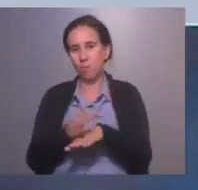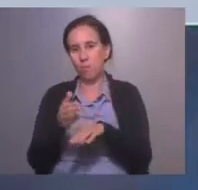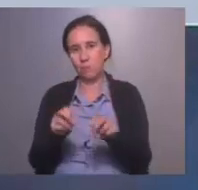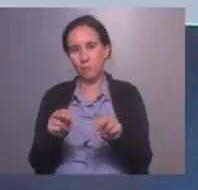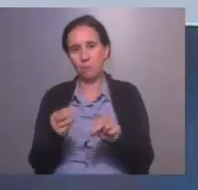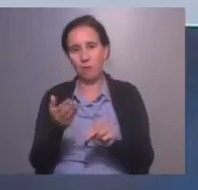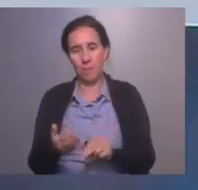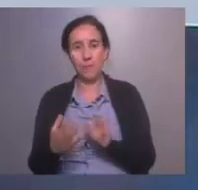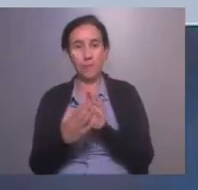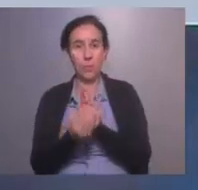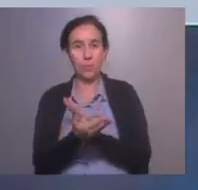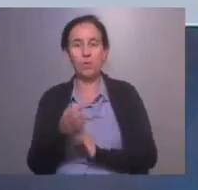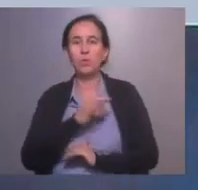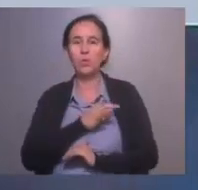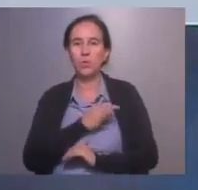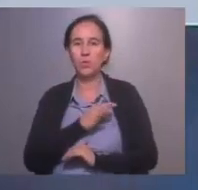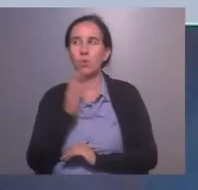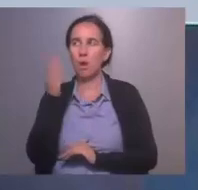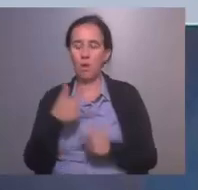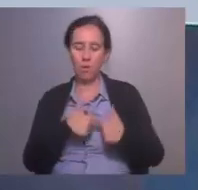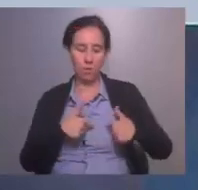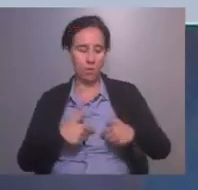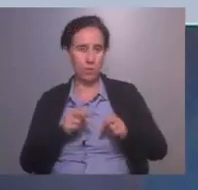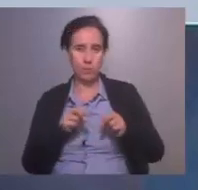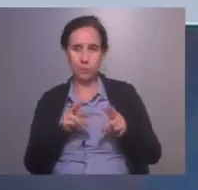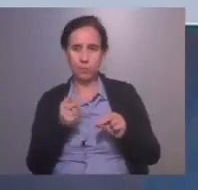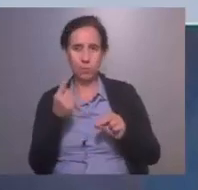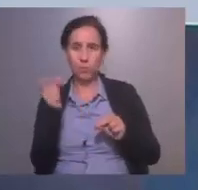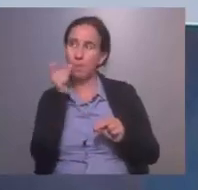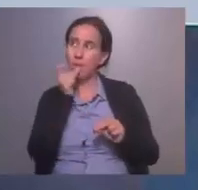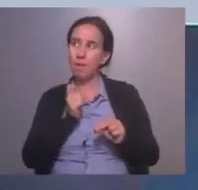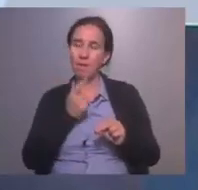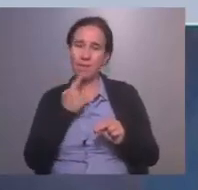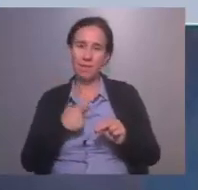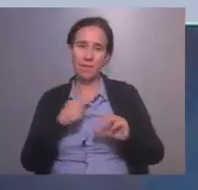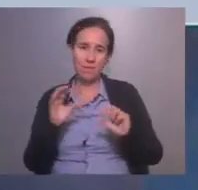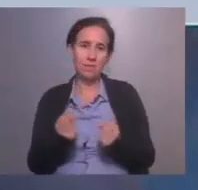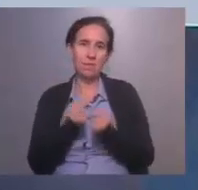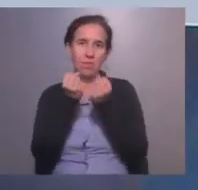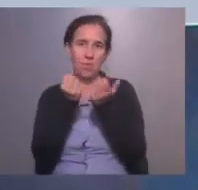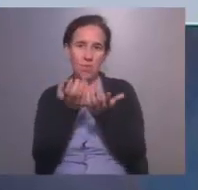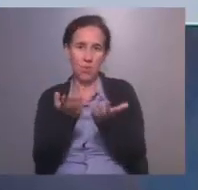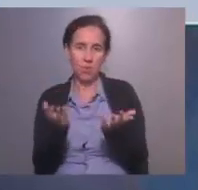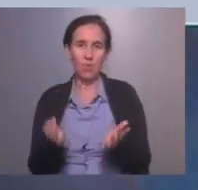mundo. Senhor, eu não sou digno que entreis em meu lugar, mas dizei uma palavra.